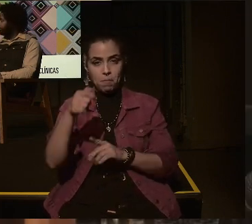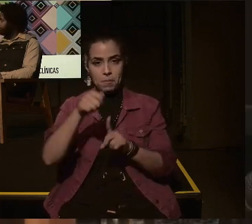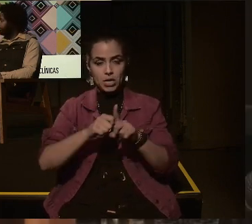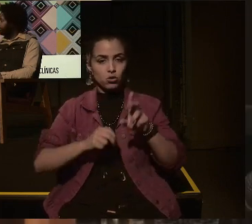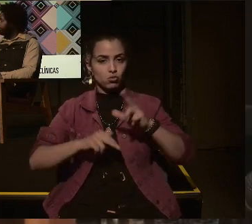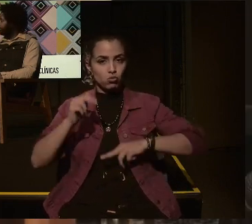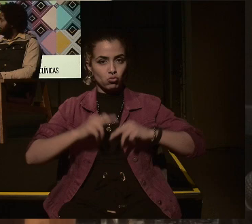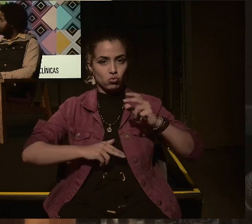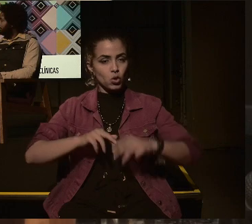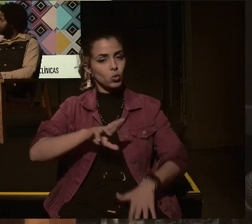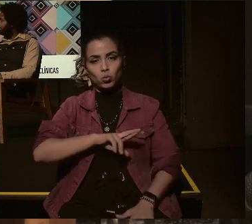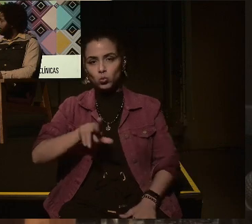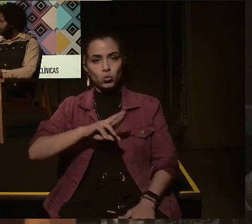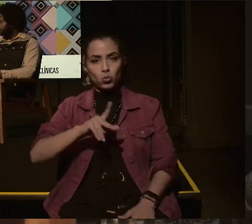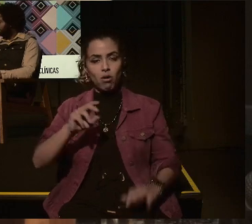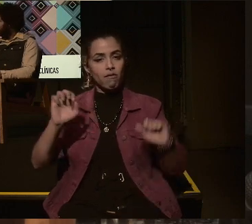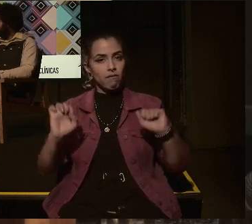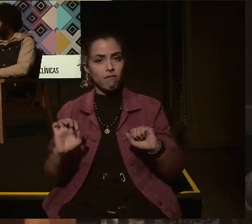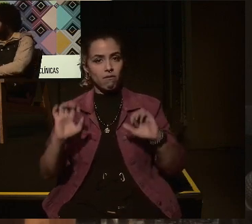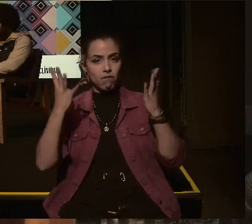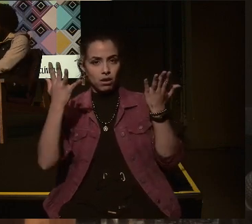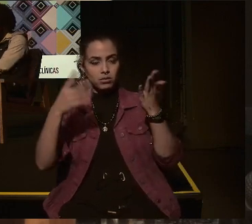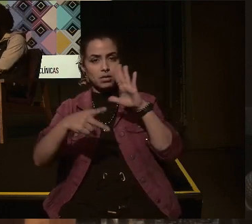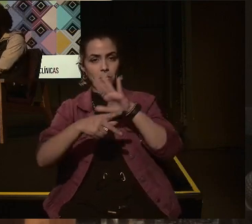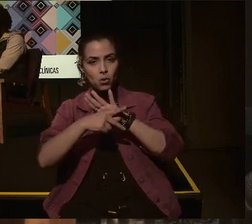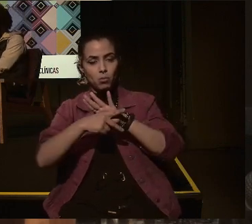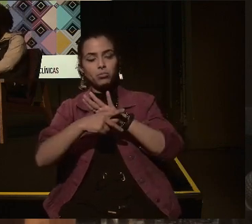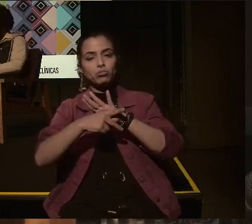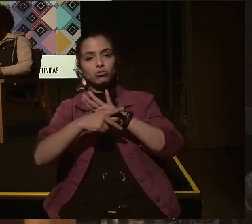não era festa de São João, era festa de Xangô.